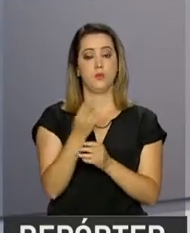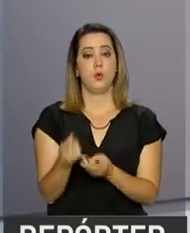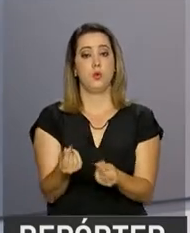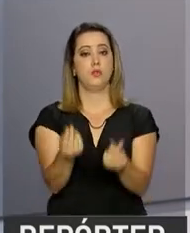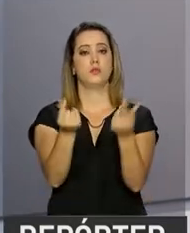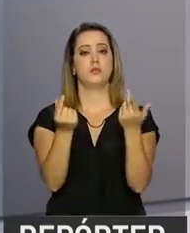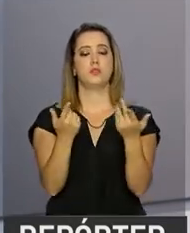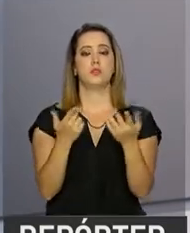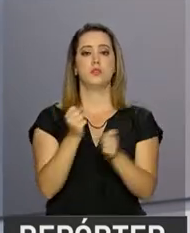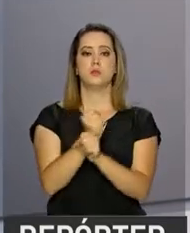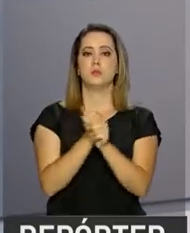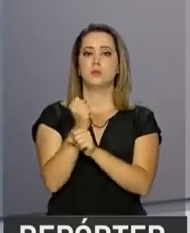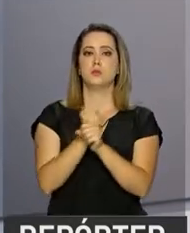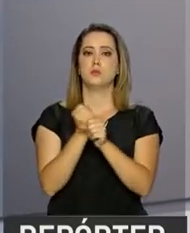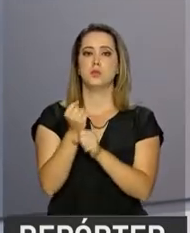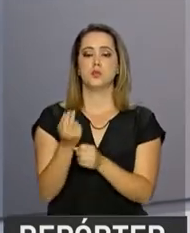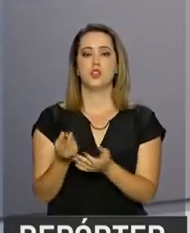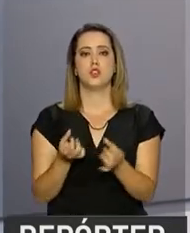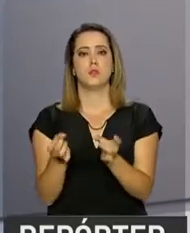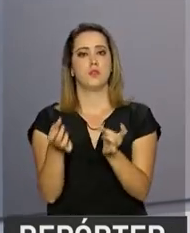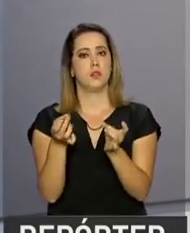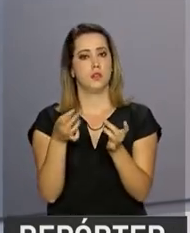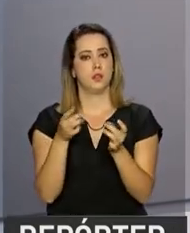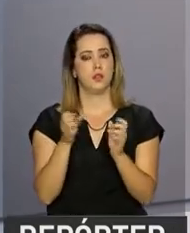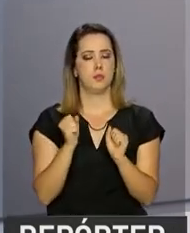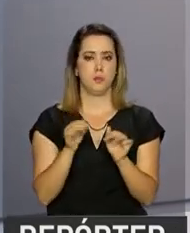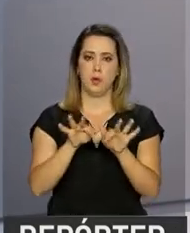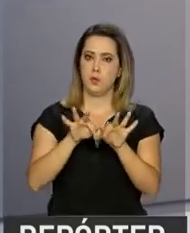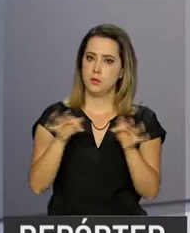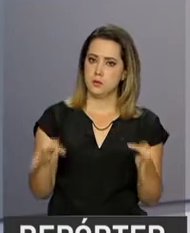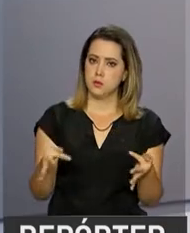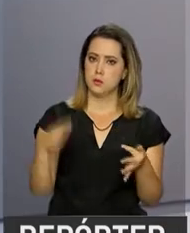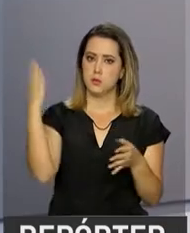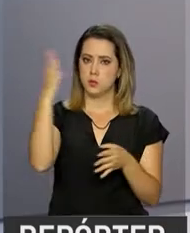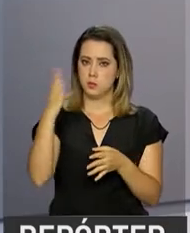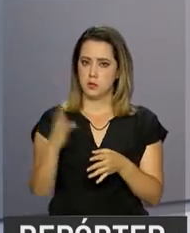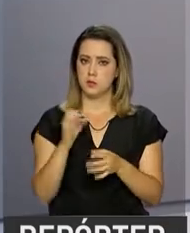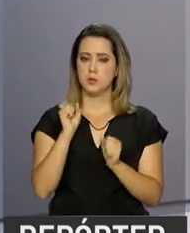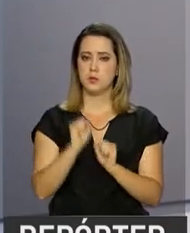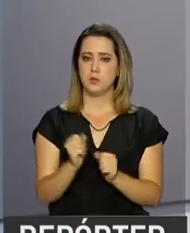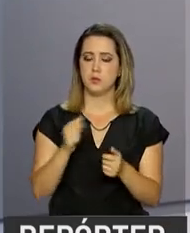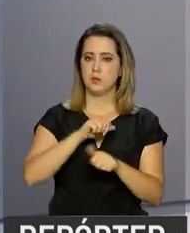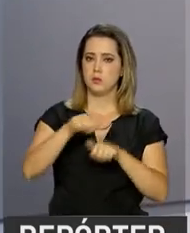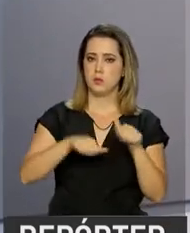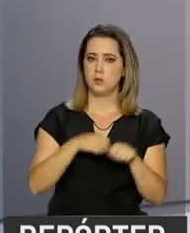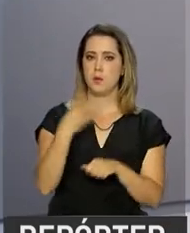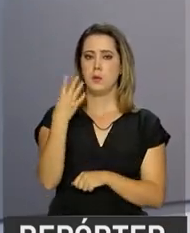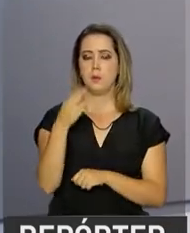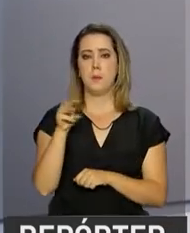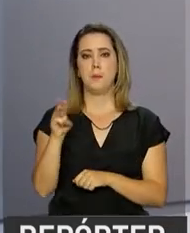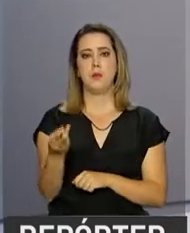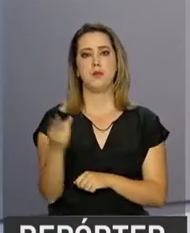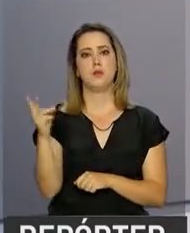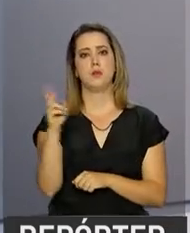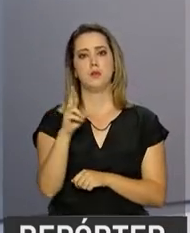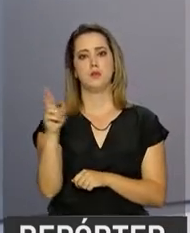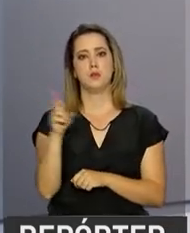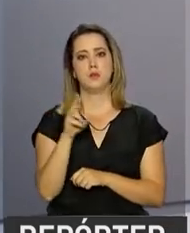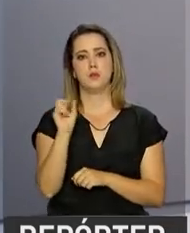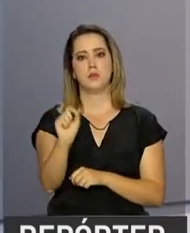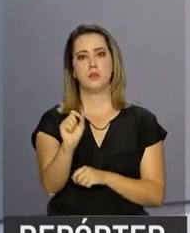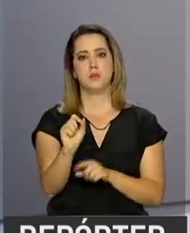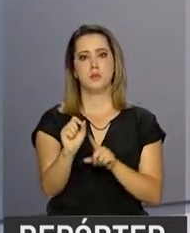estão os novos limites anuais de faturamento para o Simples Nacional, que passa a ser de